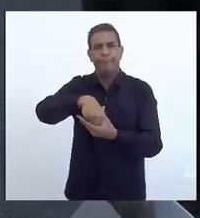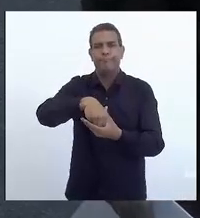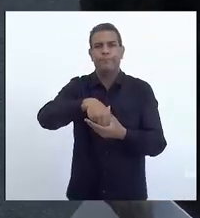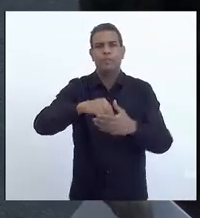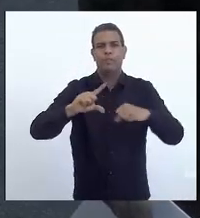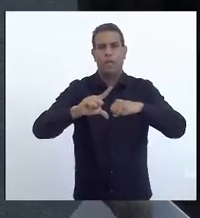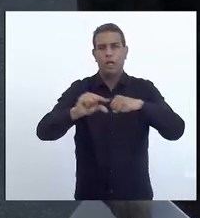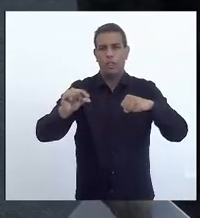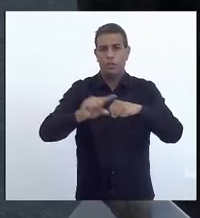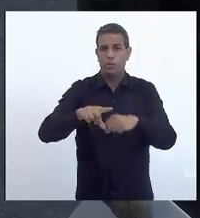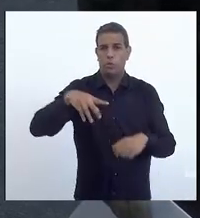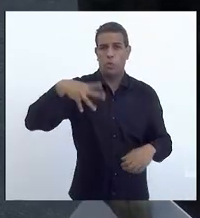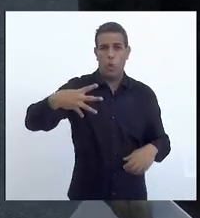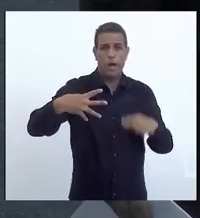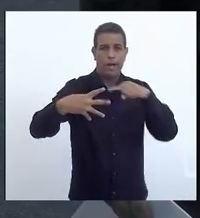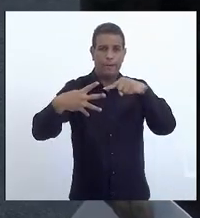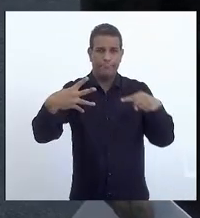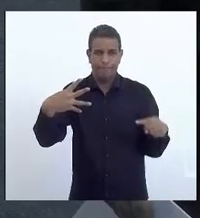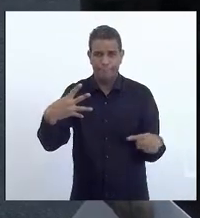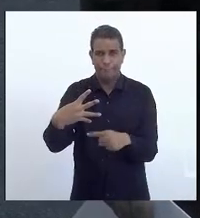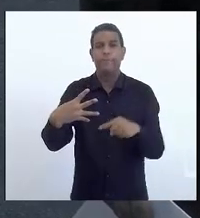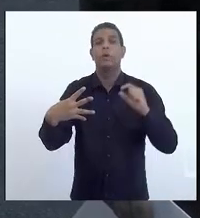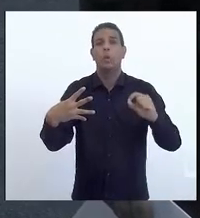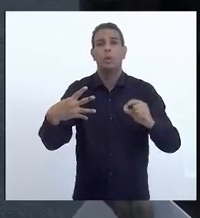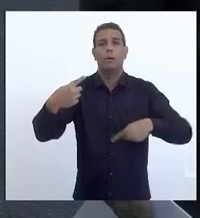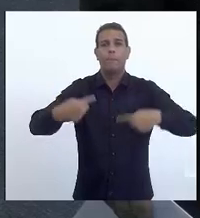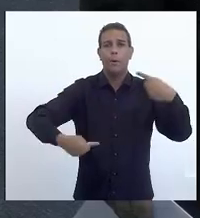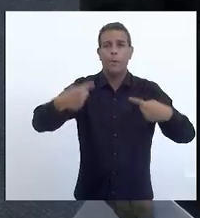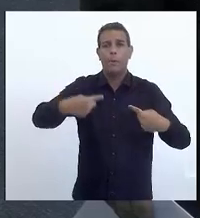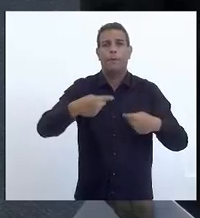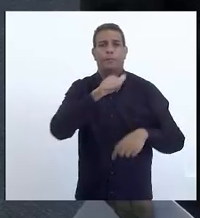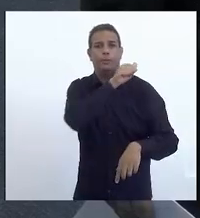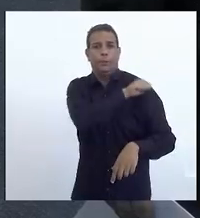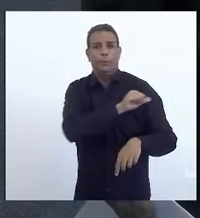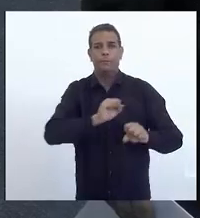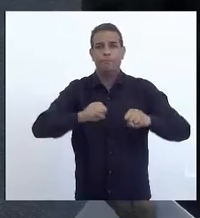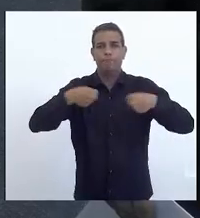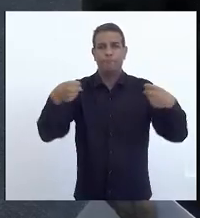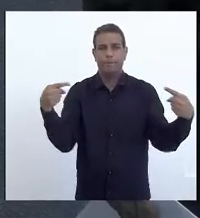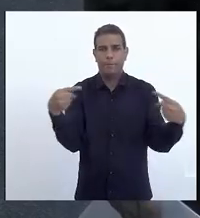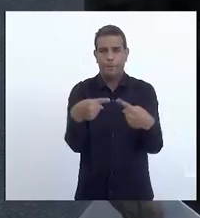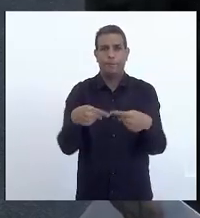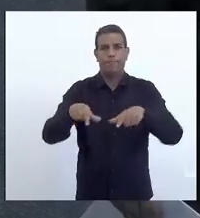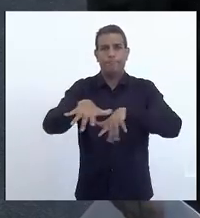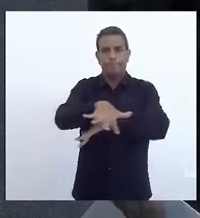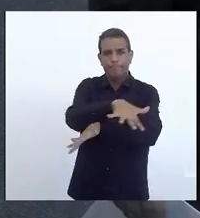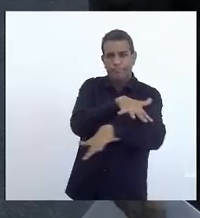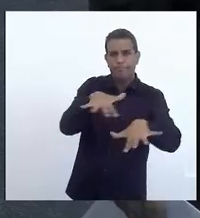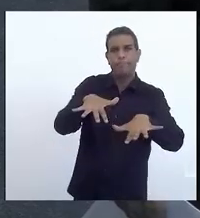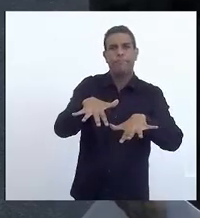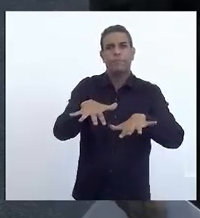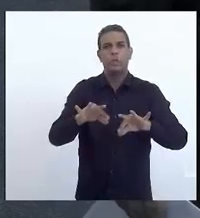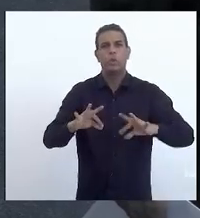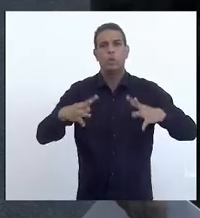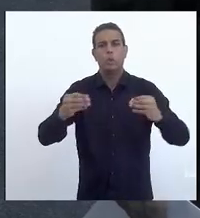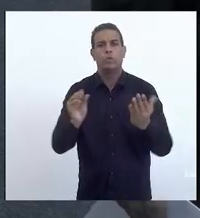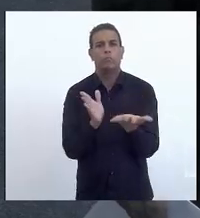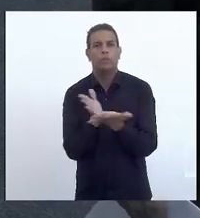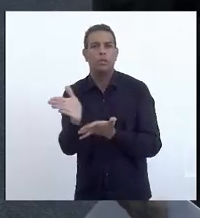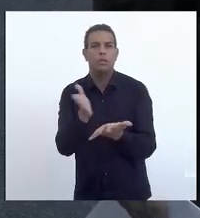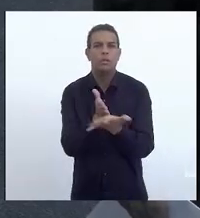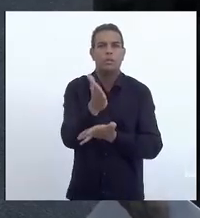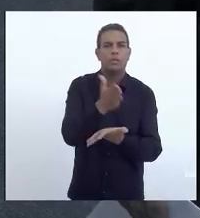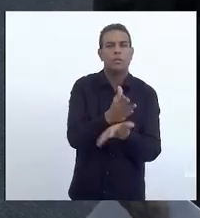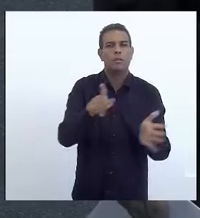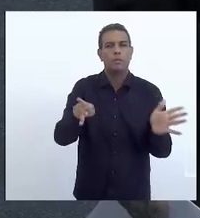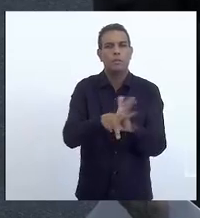4º, onde consta que a presente política estadual será implementada em consonância com a Política Nacional para os Recursos do Mar e